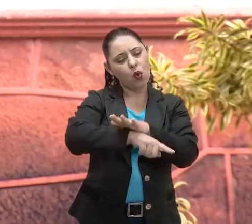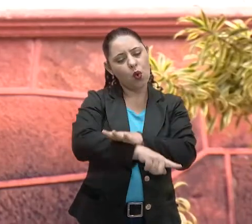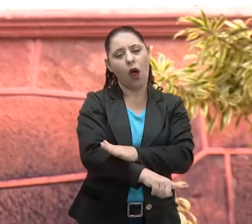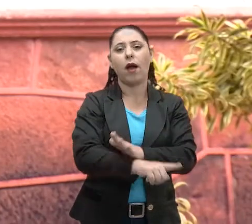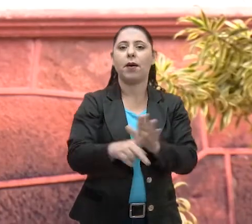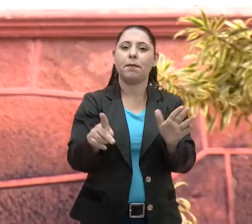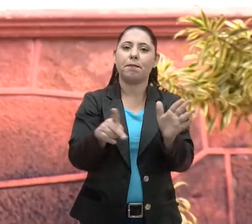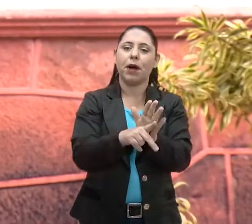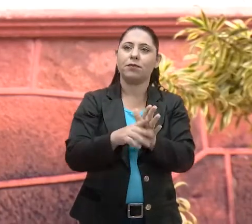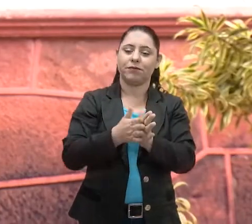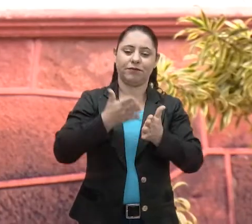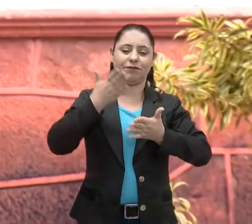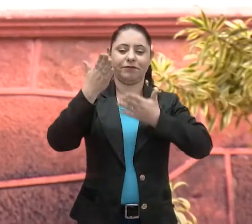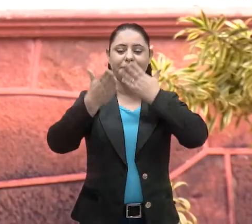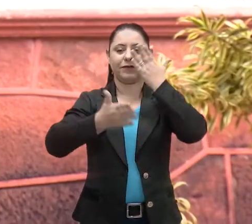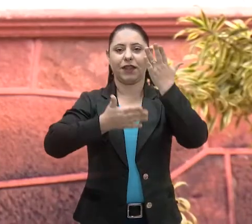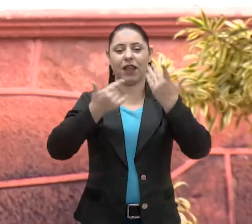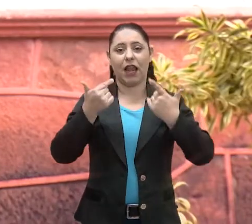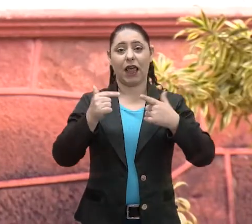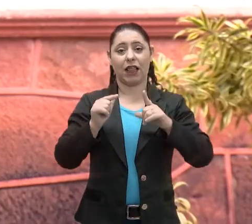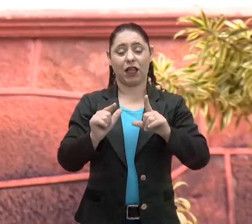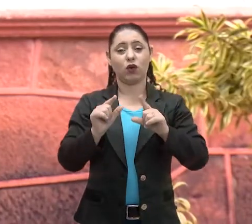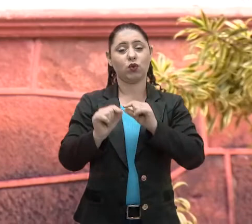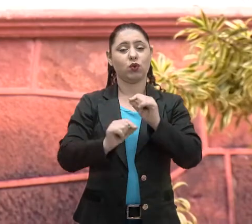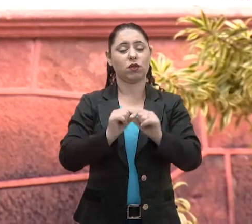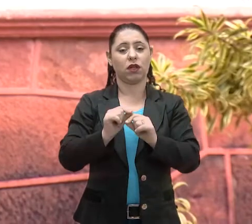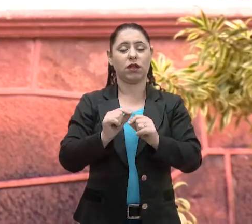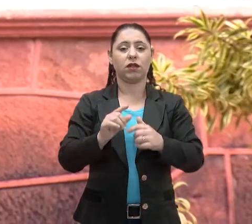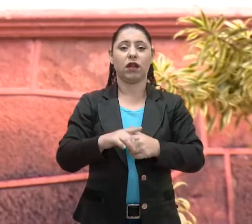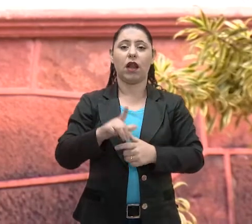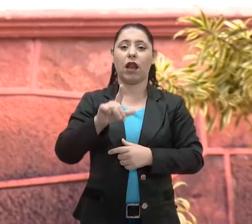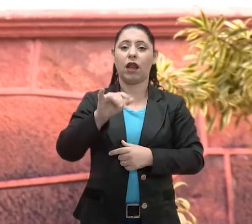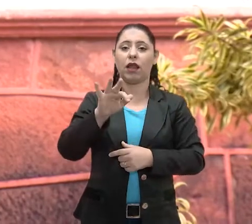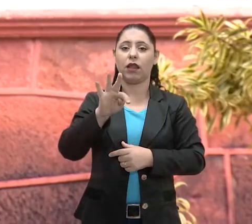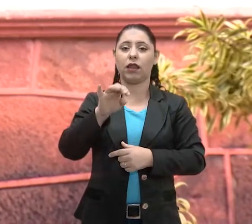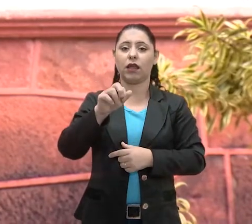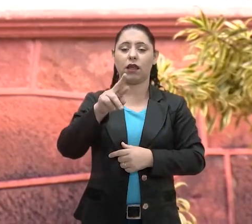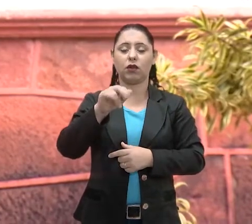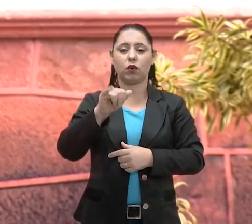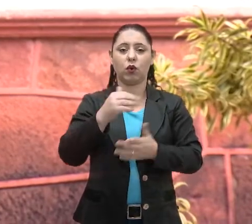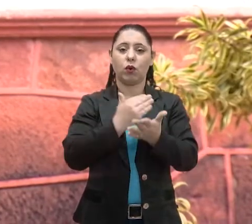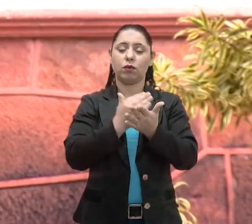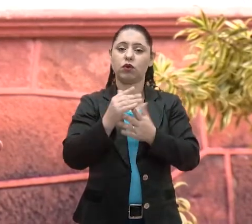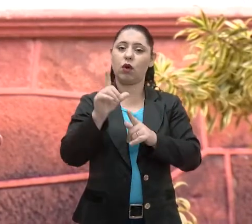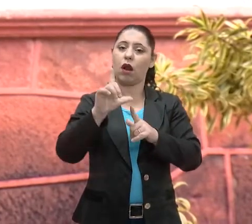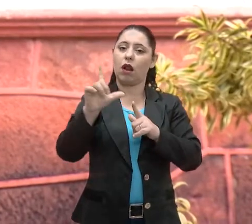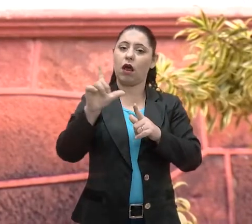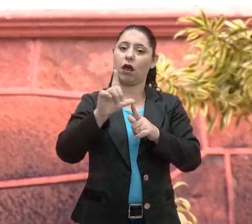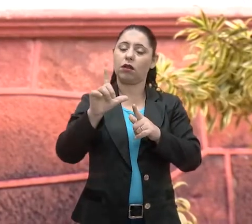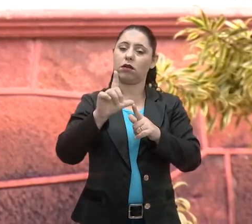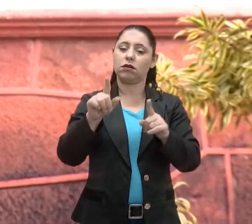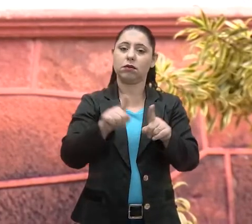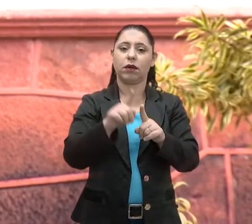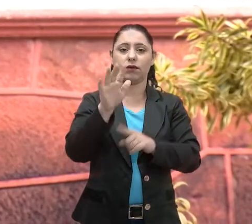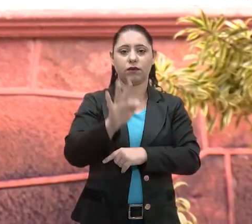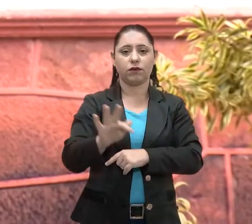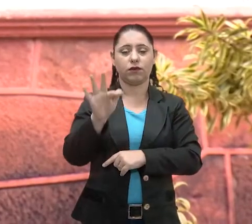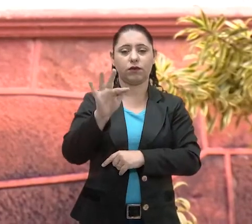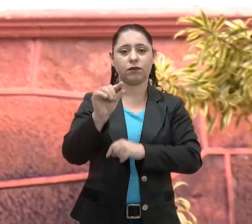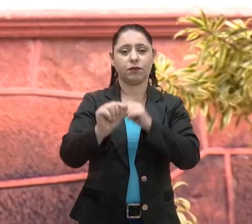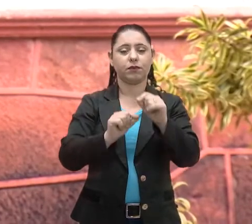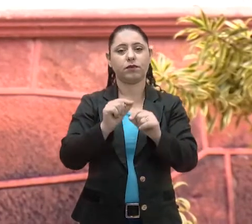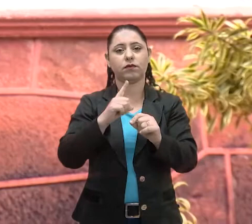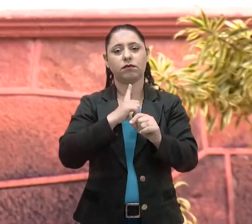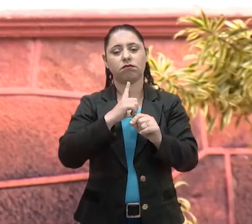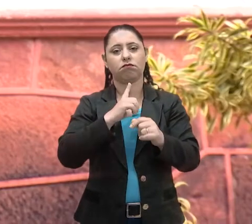literatura, nesse universo mágico, né, que é a literatura, você recentemente começou a cursar letras e a faculdade